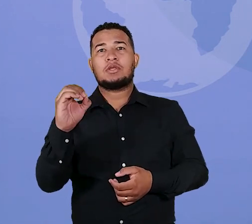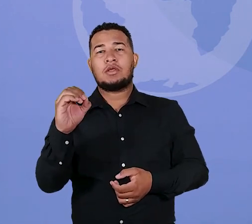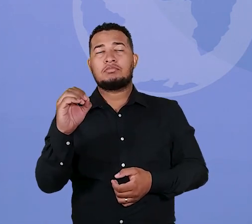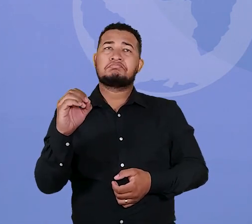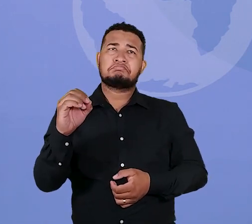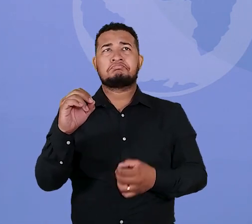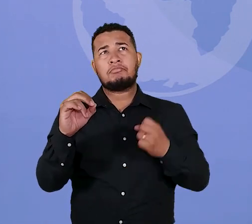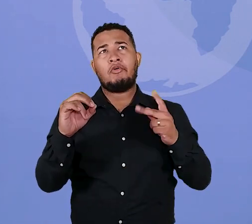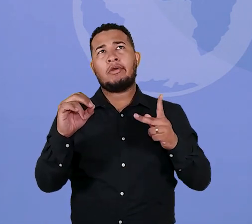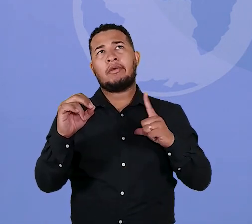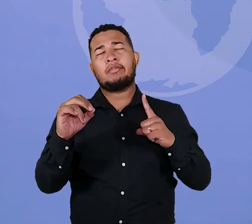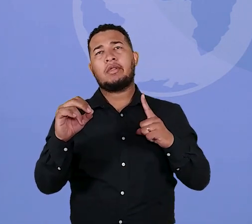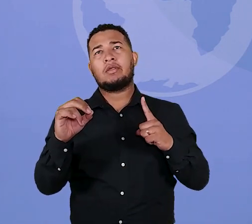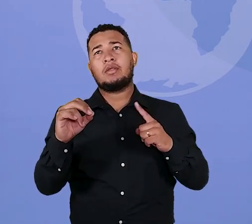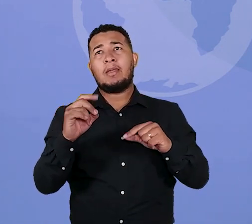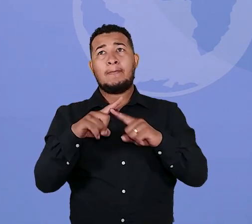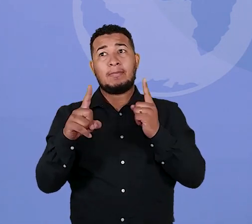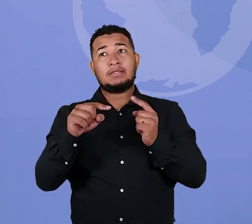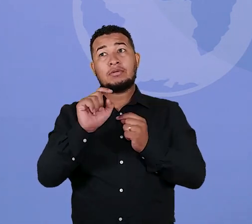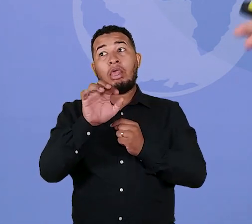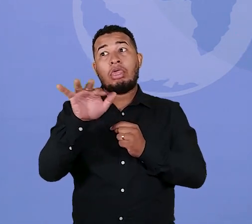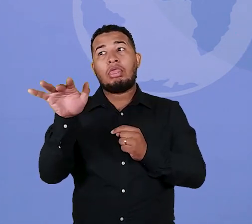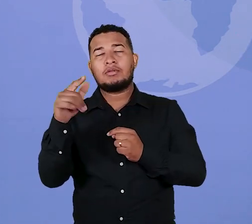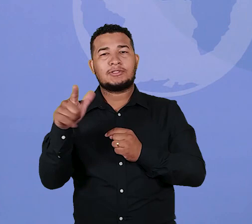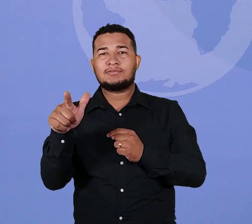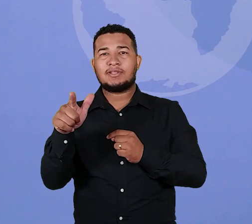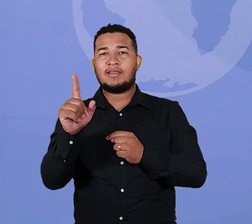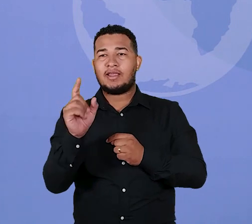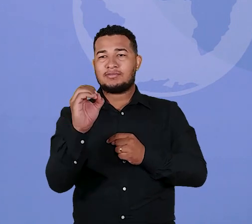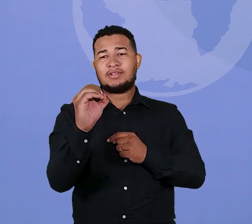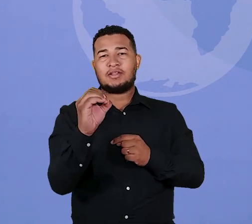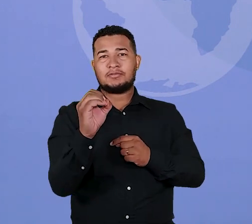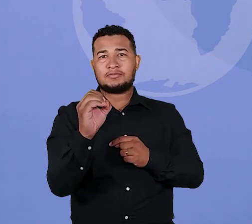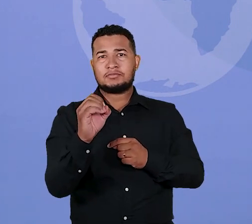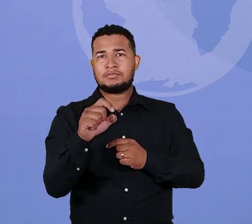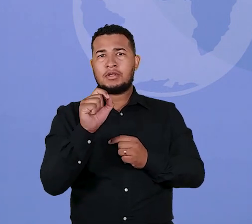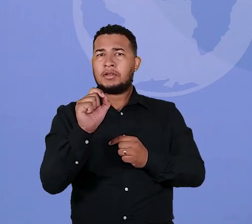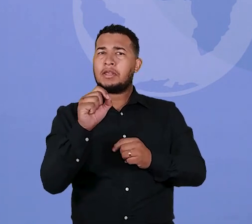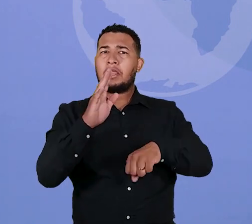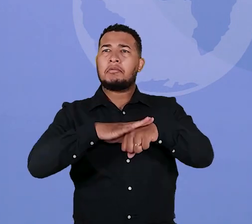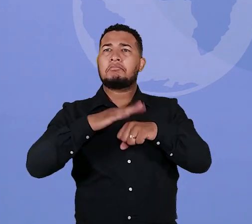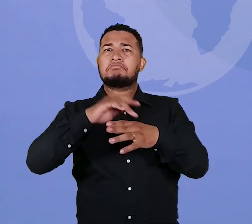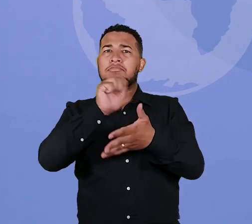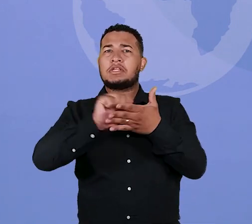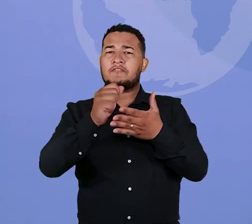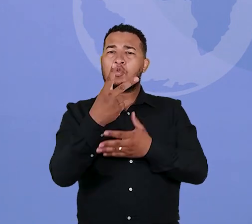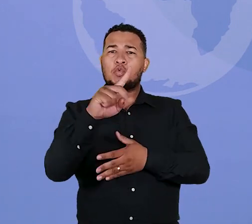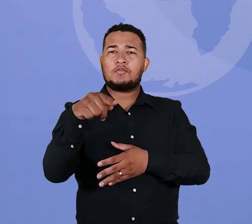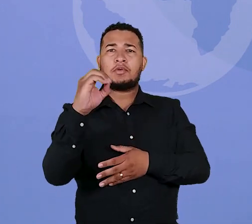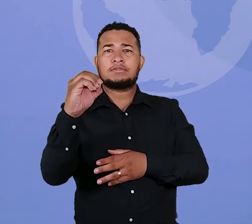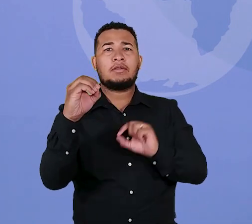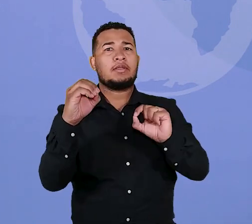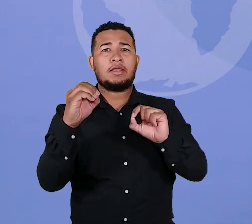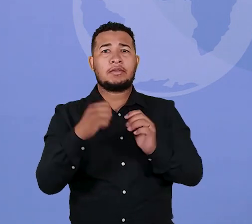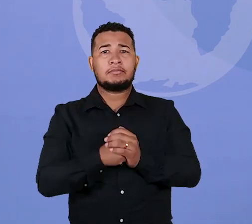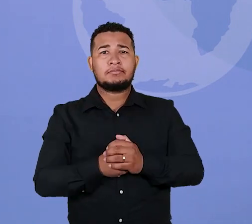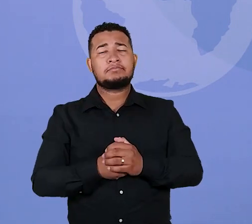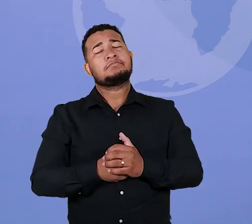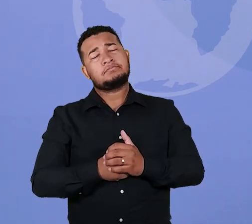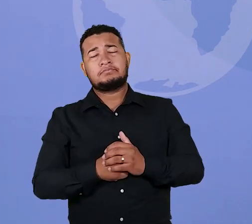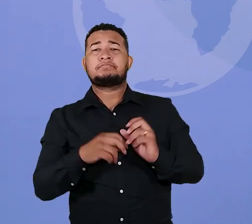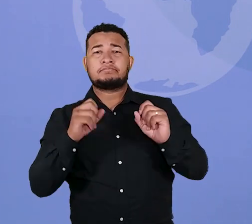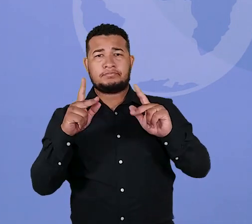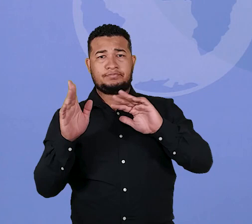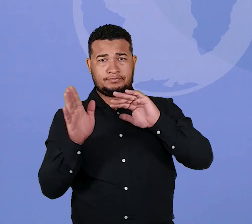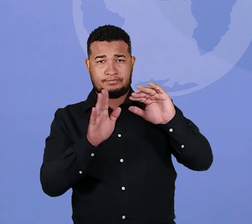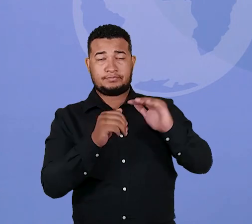Tá, aí tudo bem, tem vírgula. Mas não tem quebradinho, porque ele é o zero. E quem é que vai escrever 2,0? Mas tudo bem.